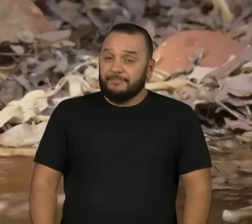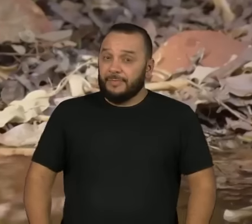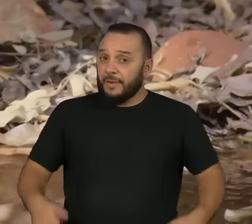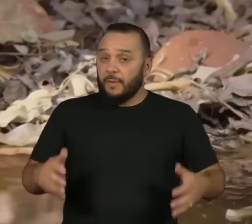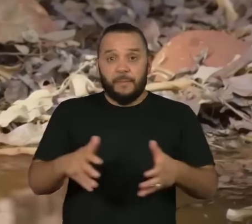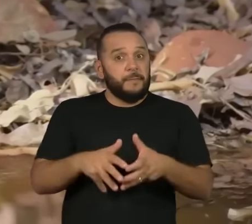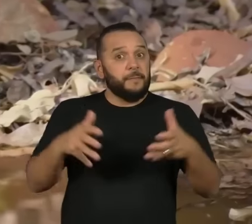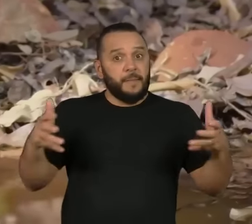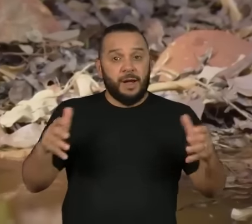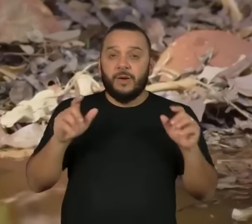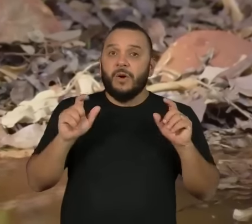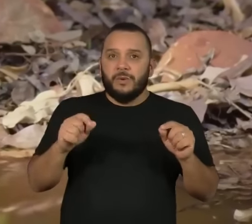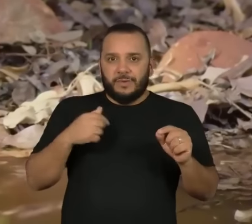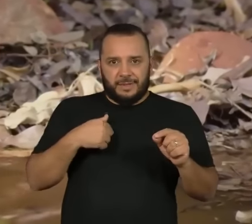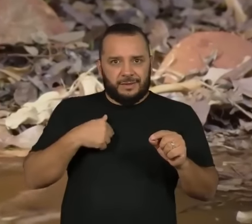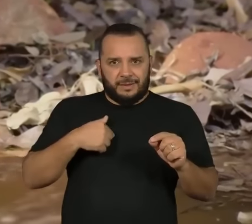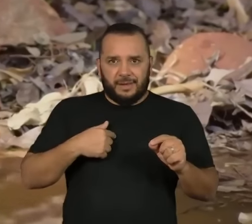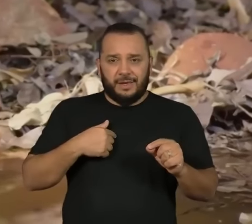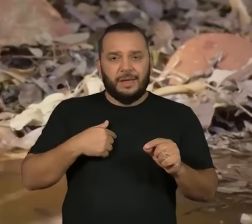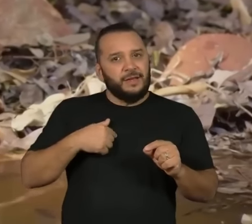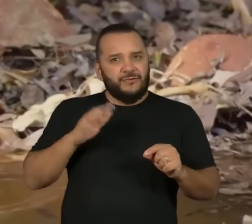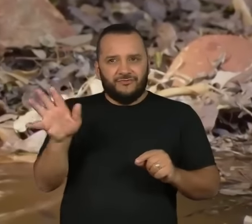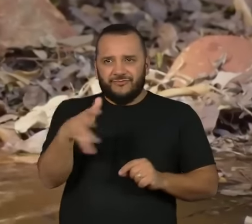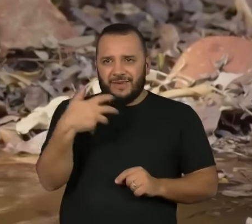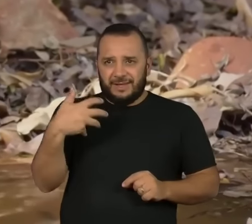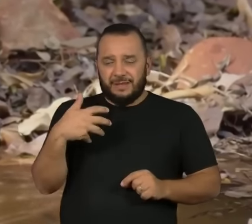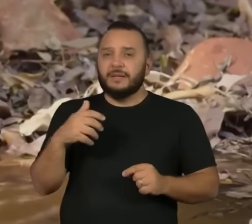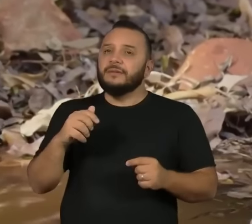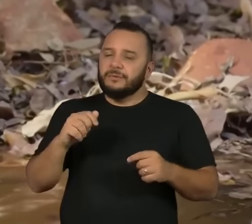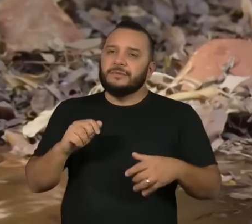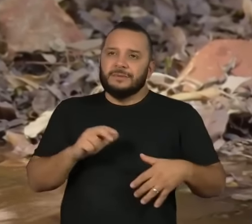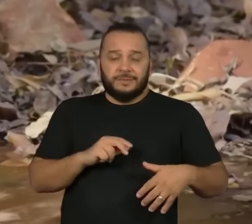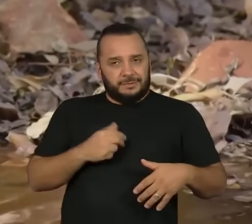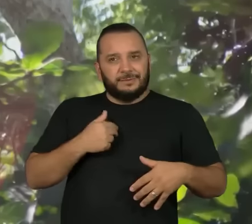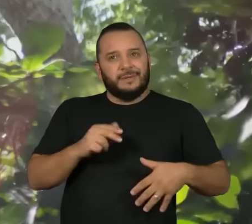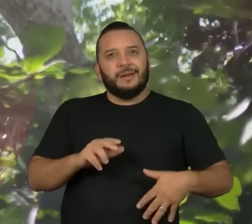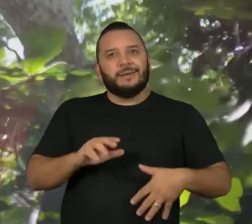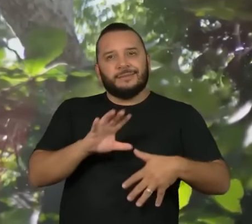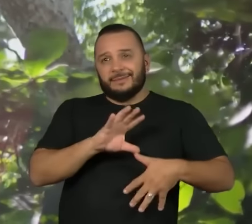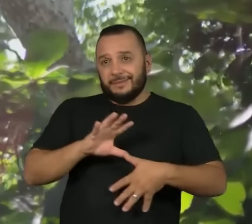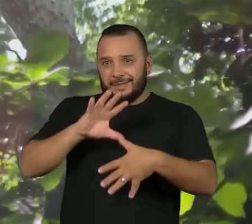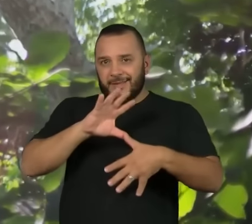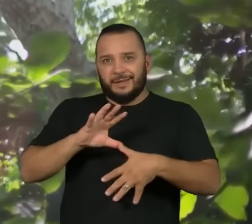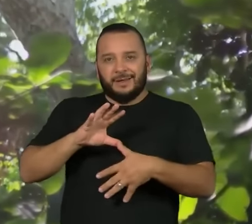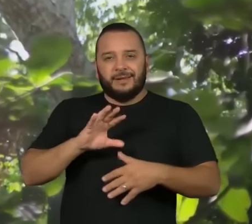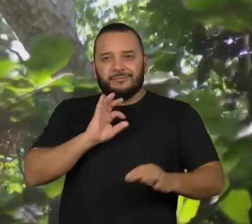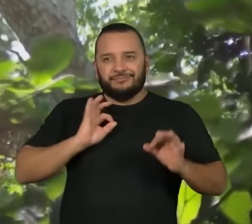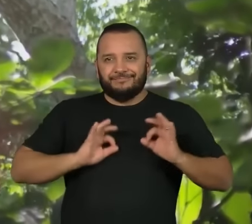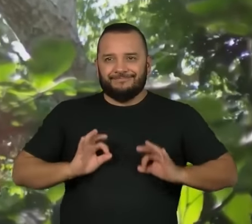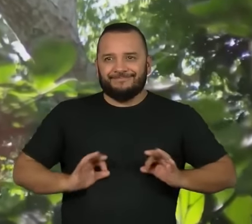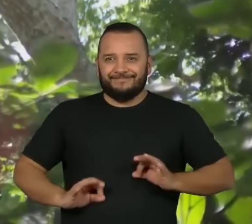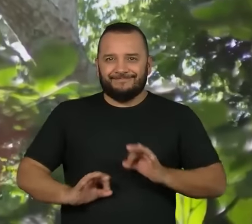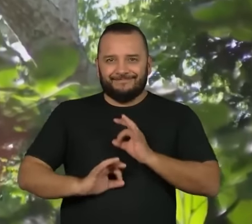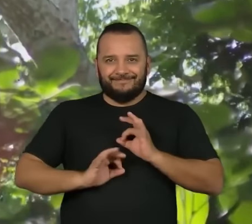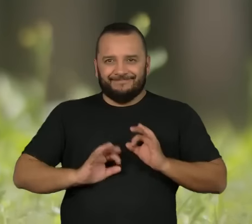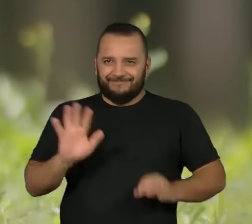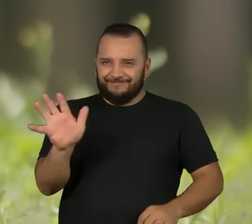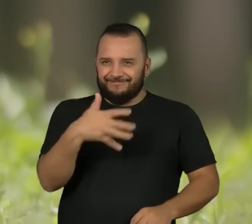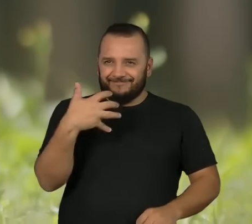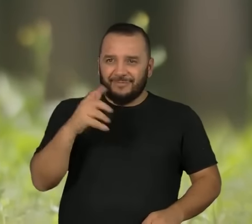felino das Américas, a onça-pintada, ameaçada de extinção, é símbolo do parque. Representa a